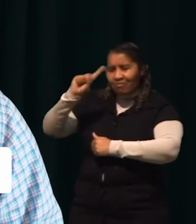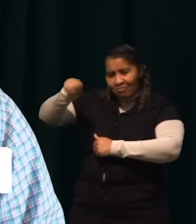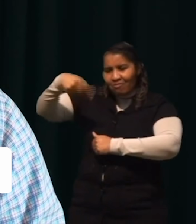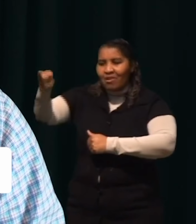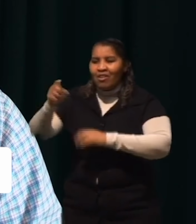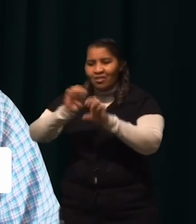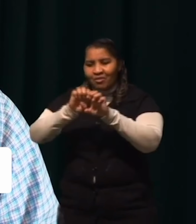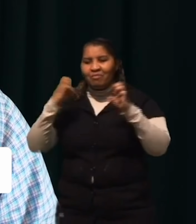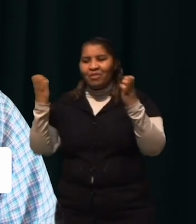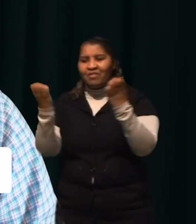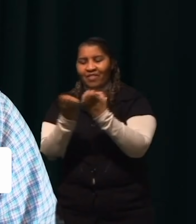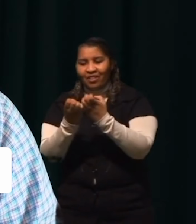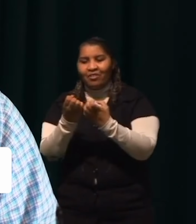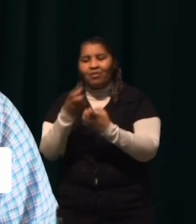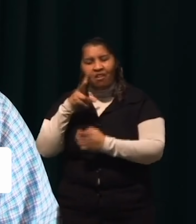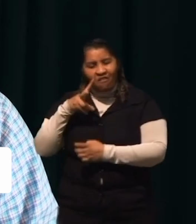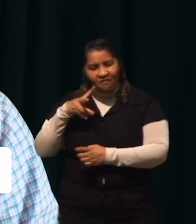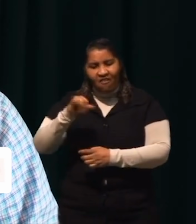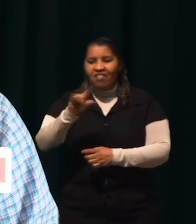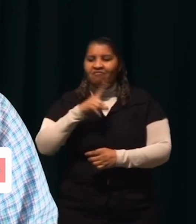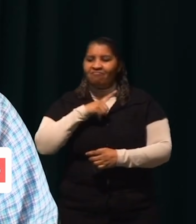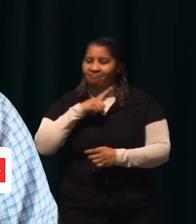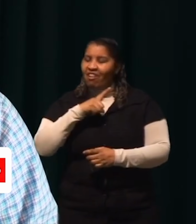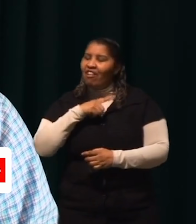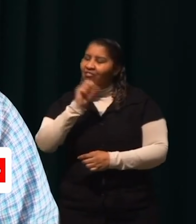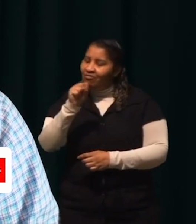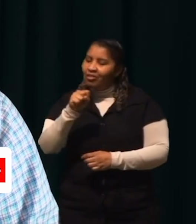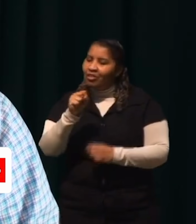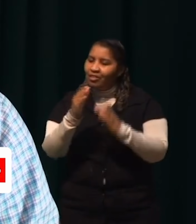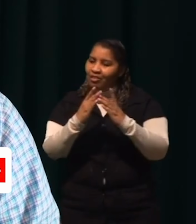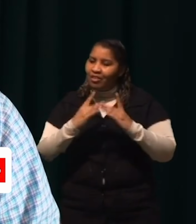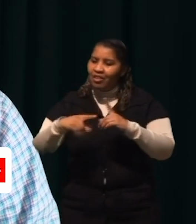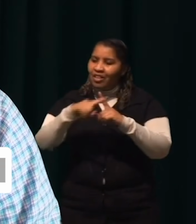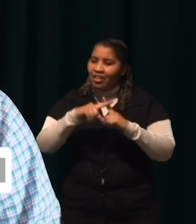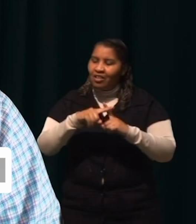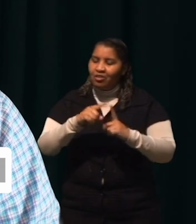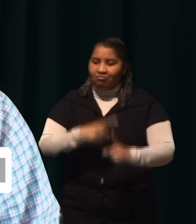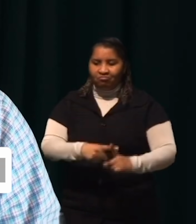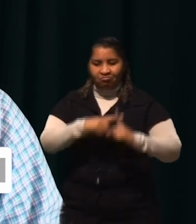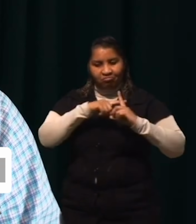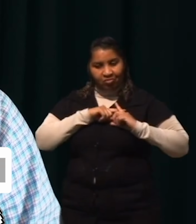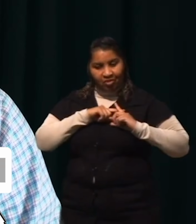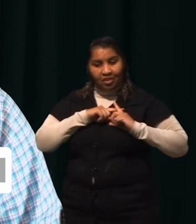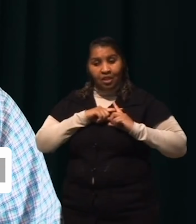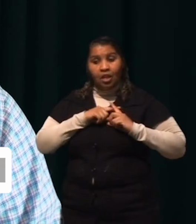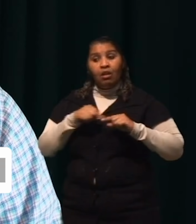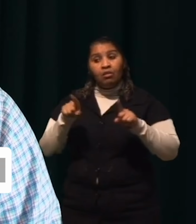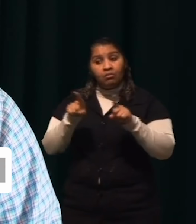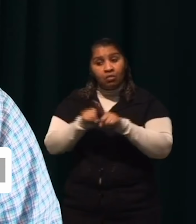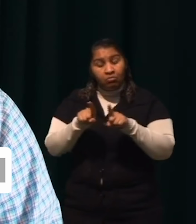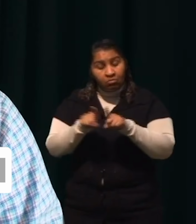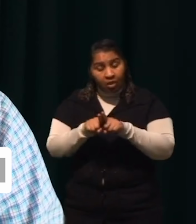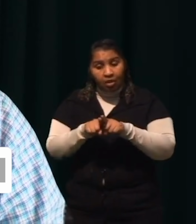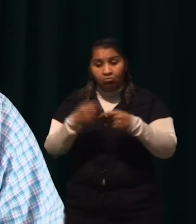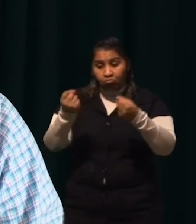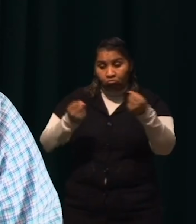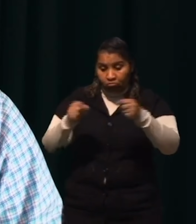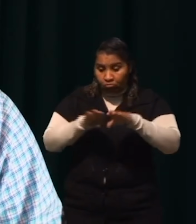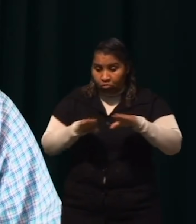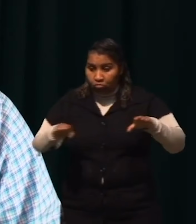teremos na Igreja Batista de Bom Retiro e no Drive-In que nós temos tido